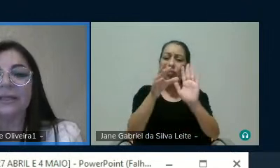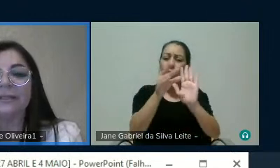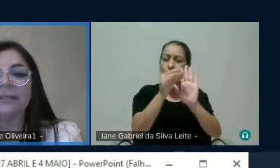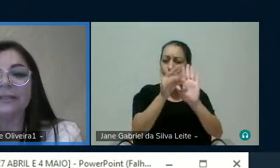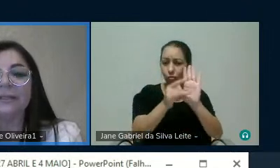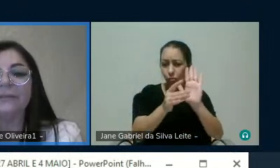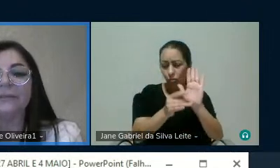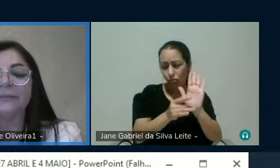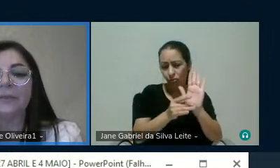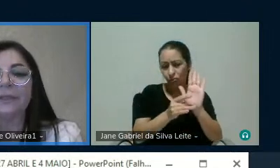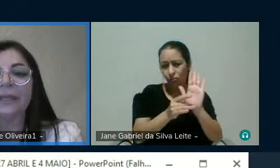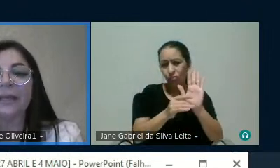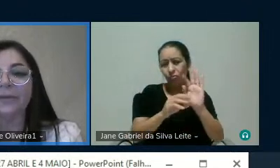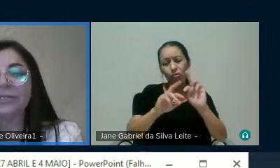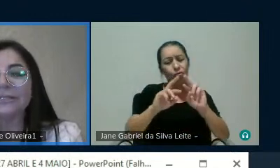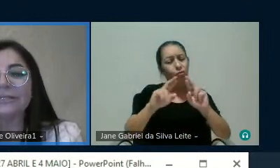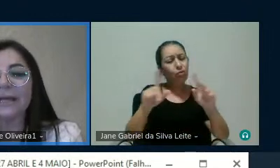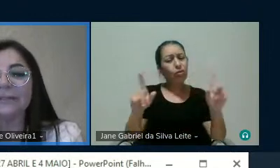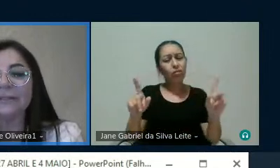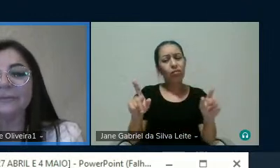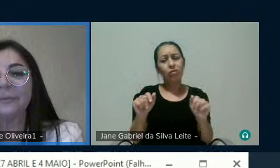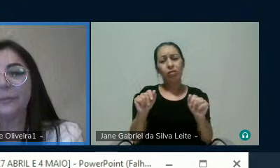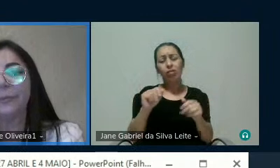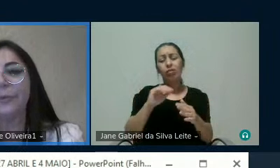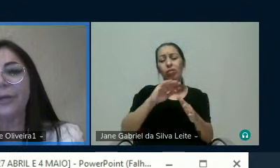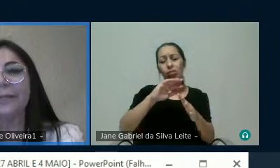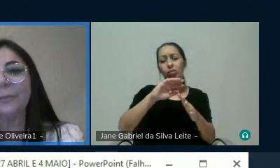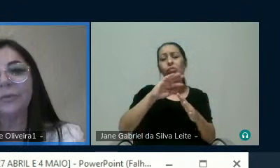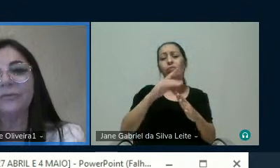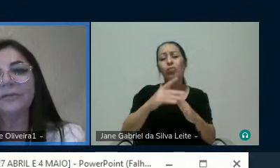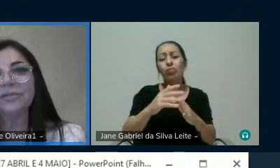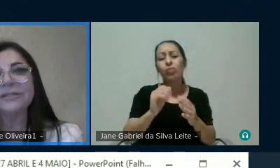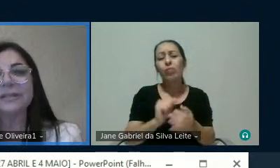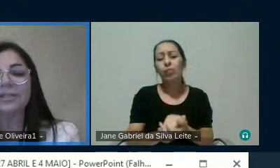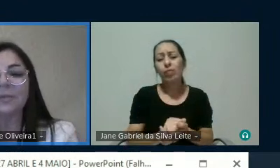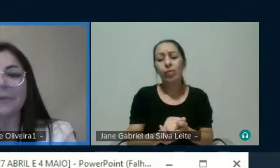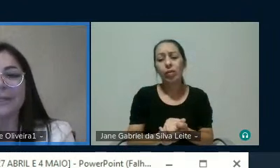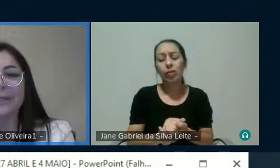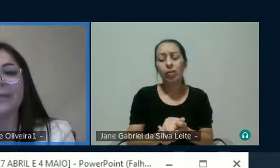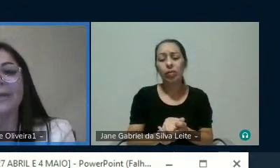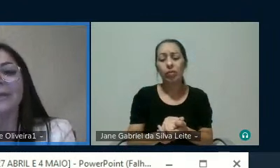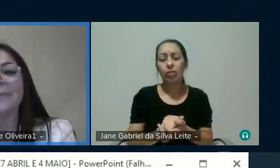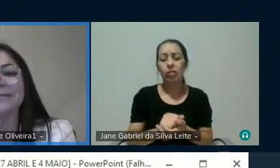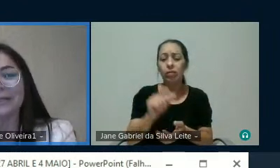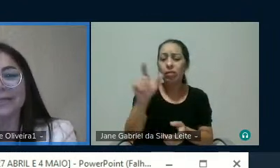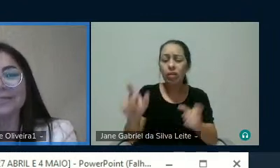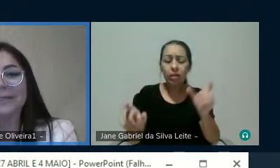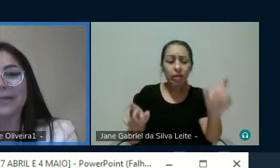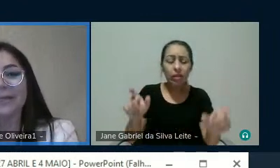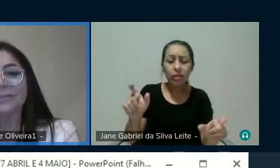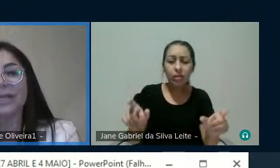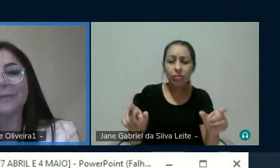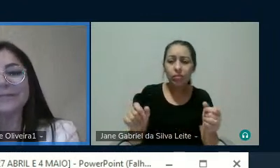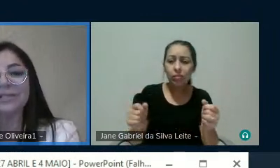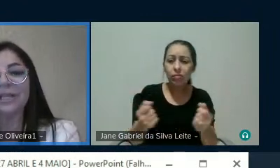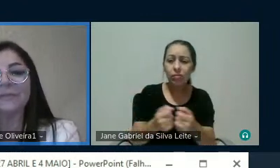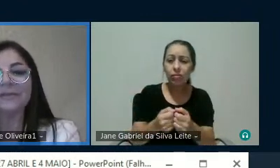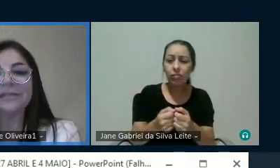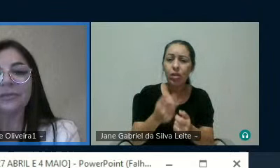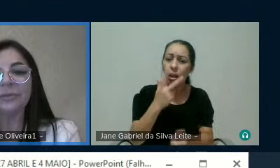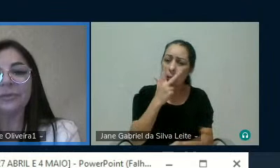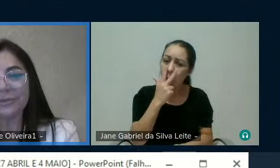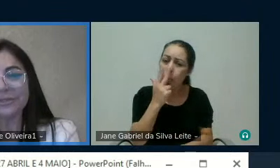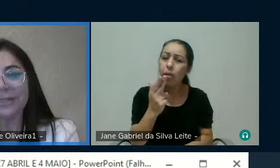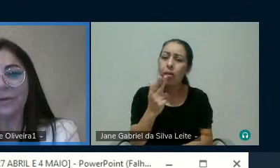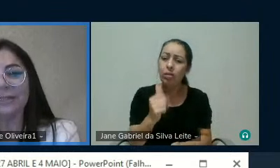sinais que ela é utilizada por cada povo, ela é utilizada de uma maneira, mas ela gera bastante